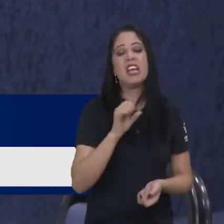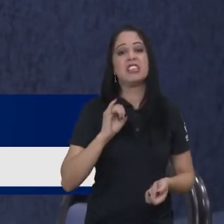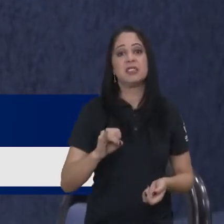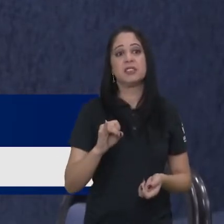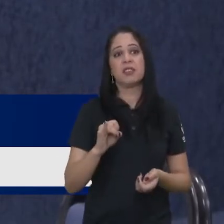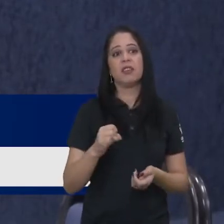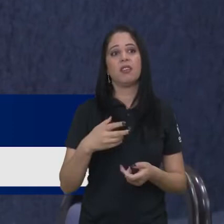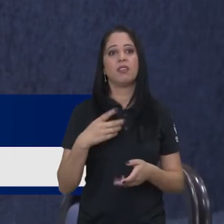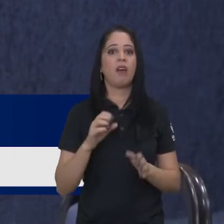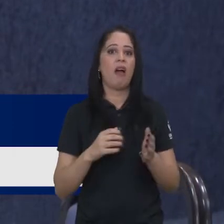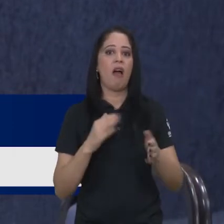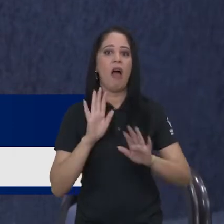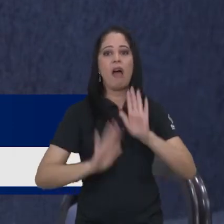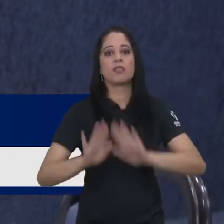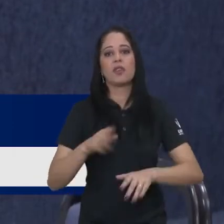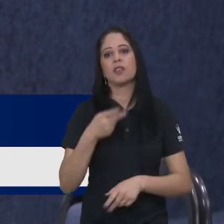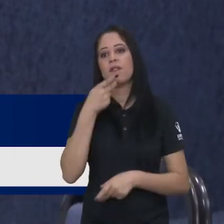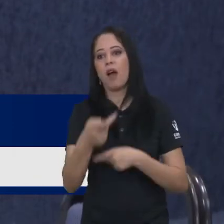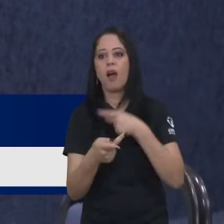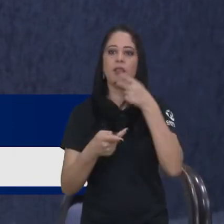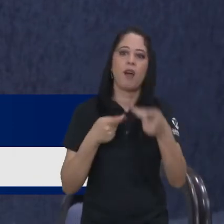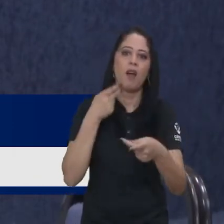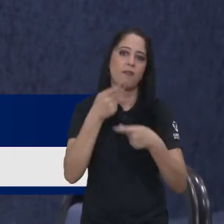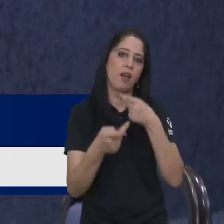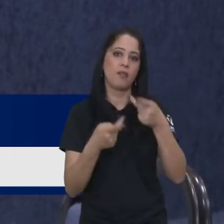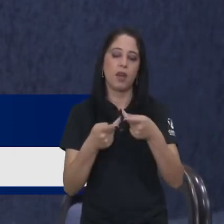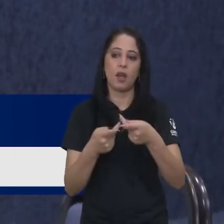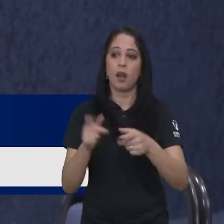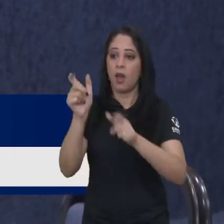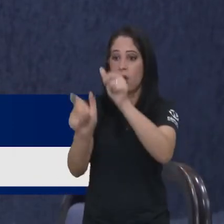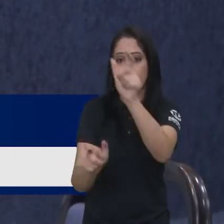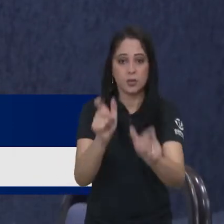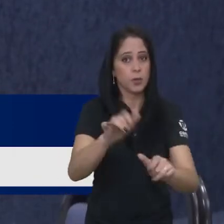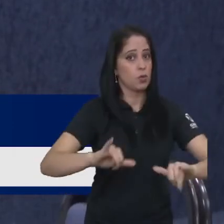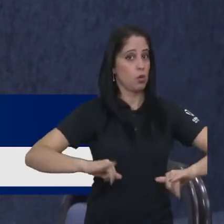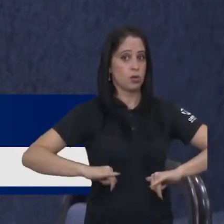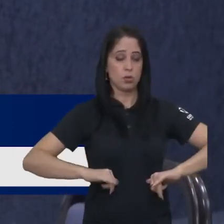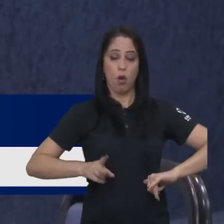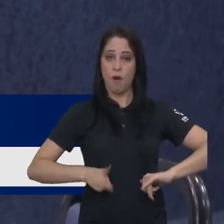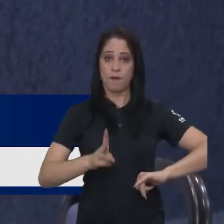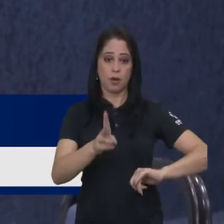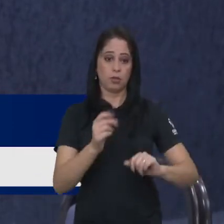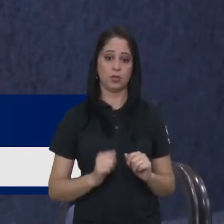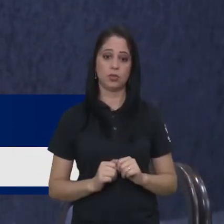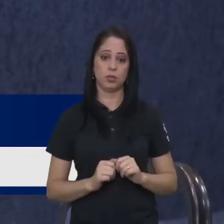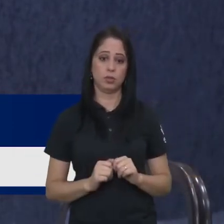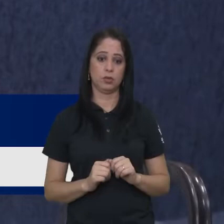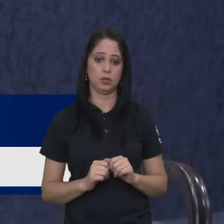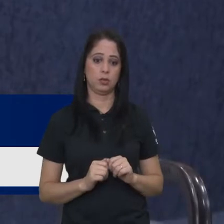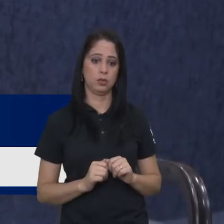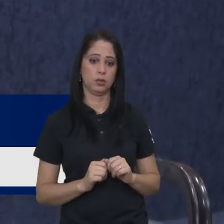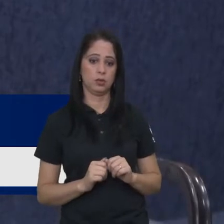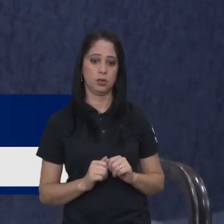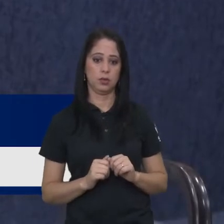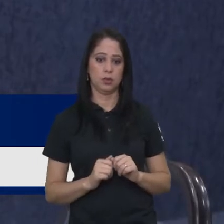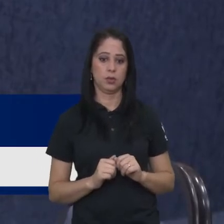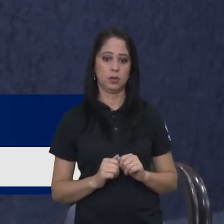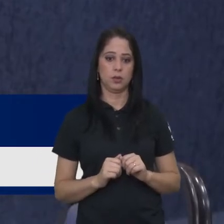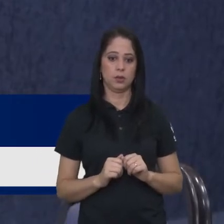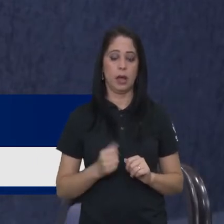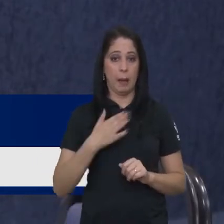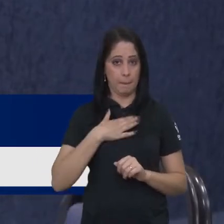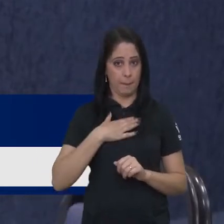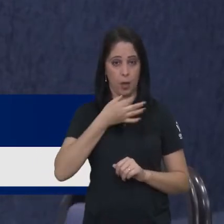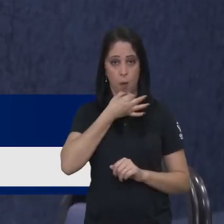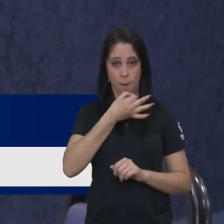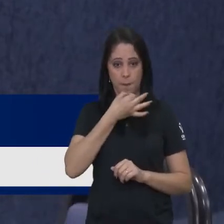secar gelo, e a população sofrendo com essa situação. Então, acho que agora, na